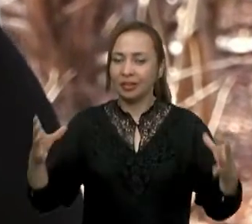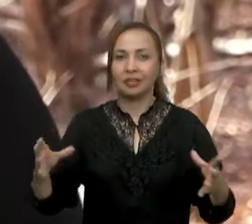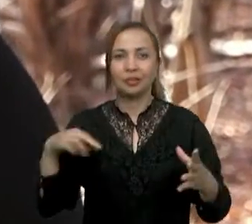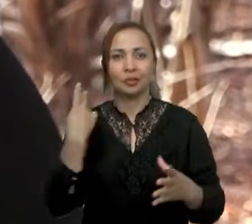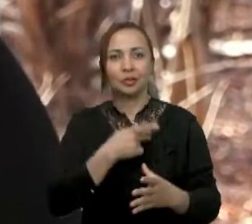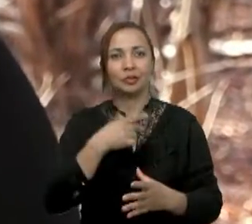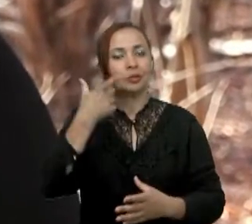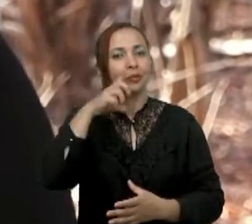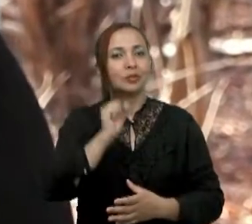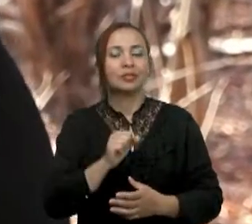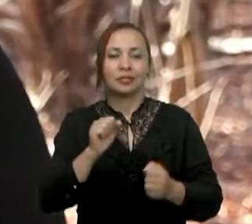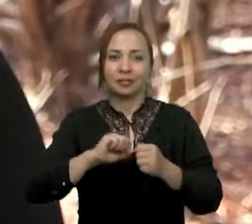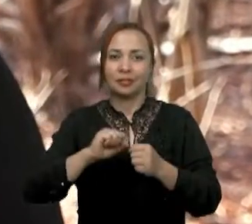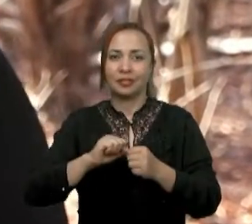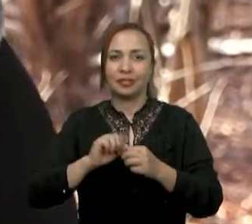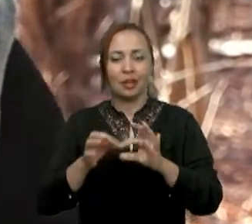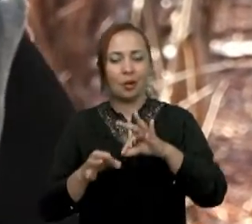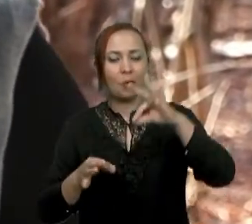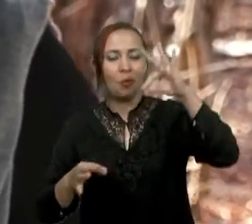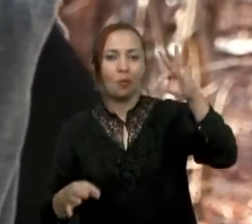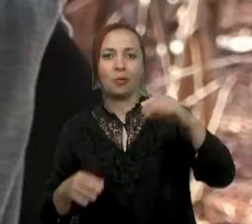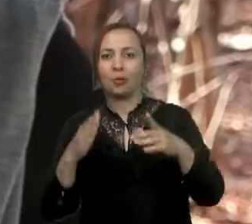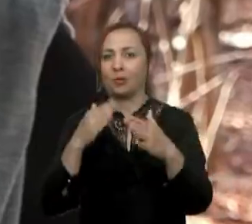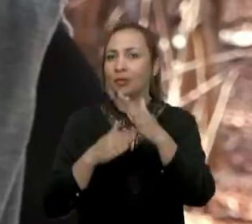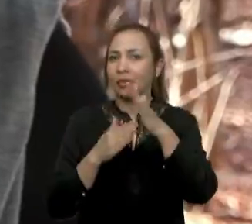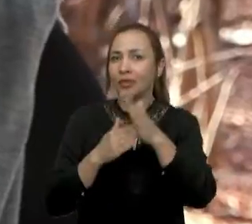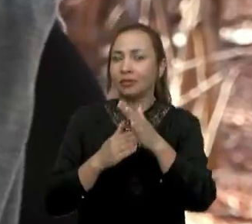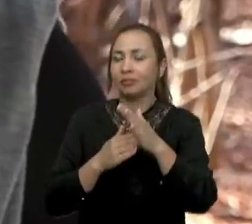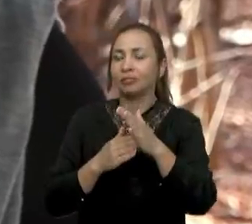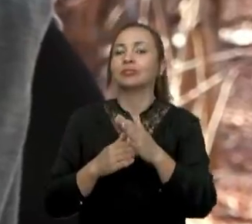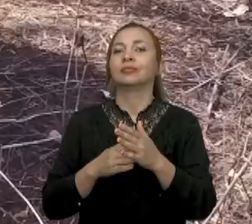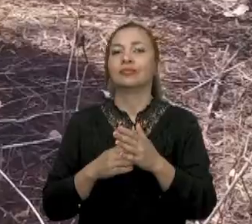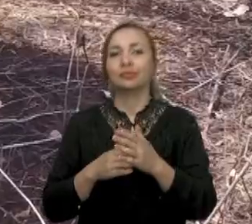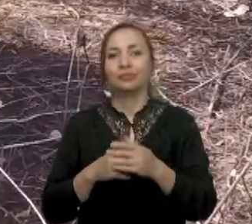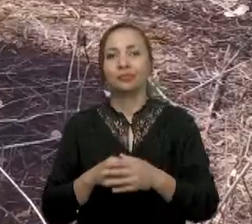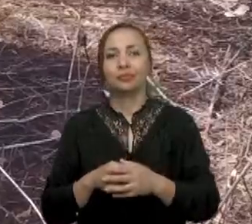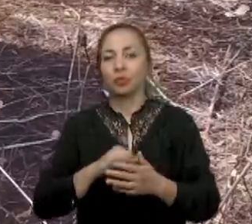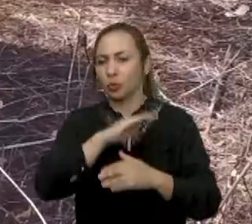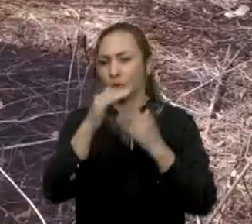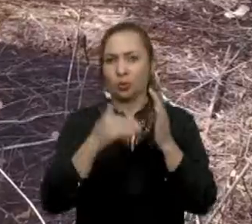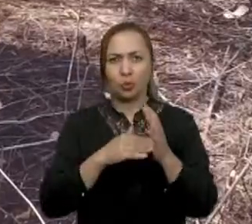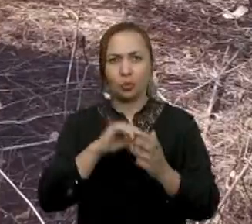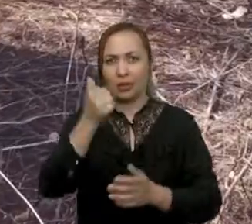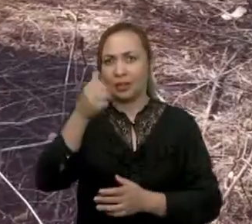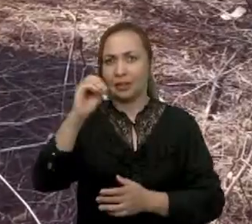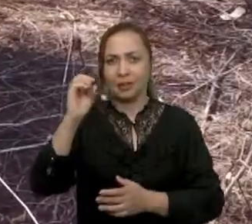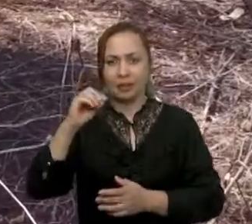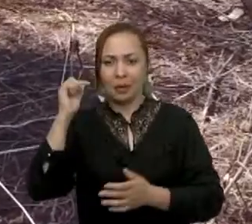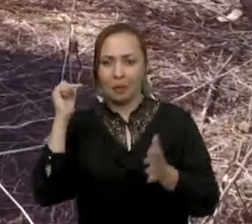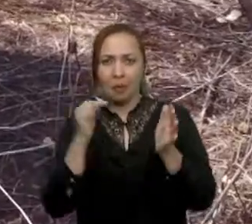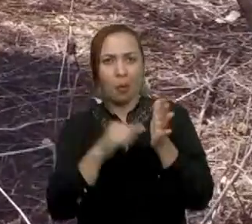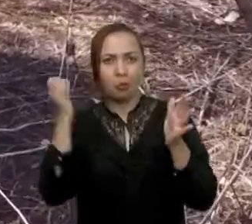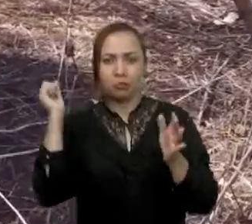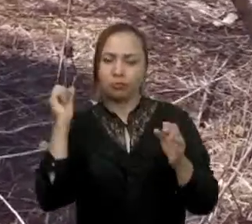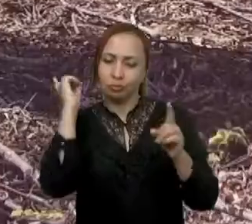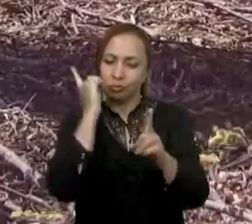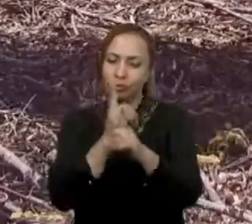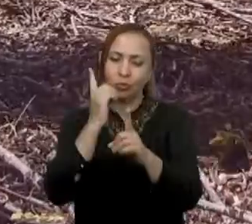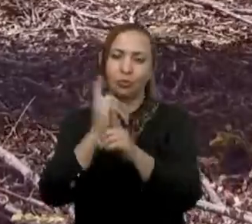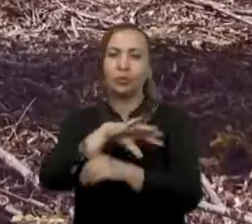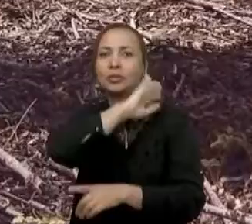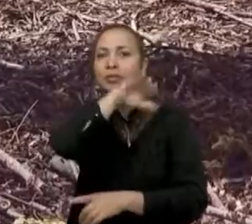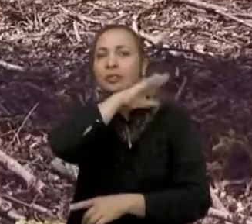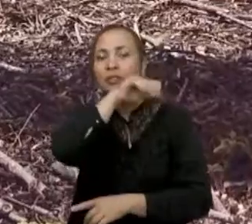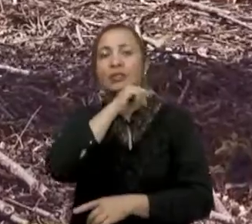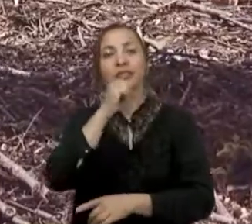consegue tá fazendo esse trabalho de longa duração ao longo do tempo Ao todo são 100 pontos de captura de animais